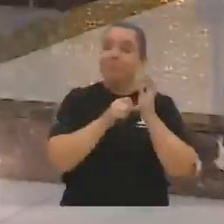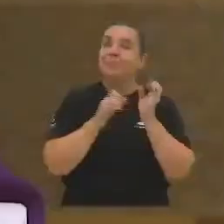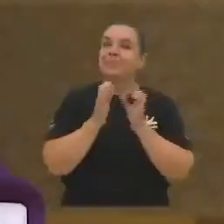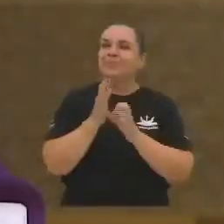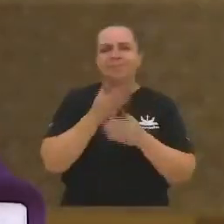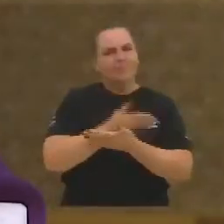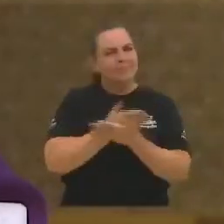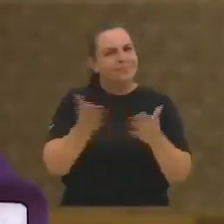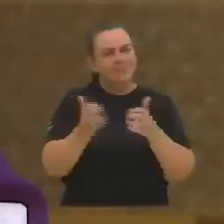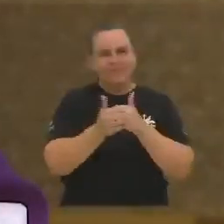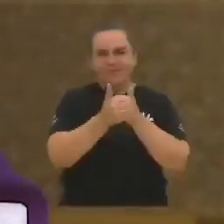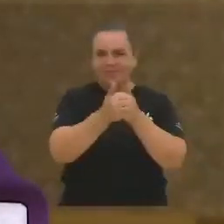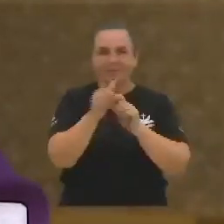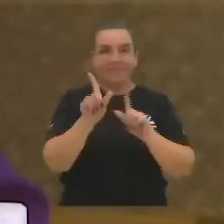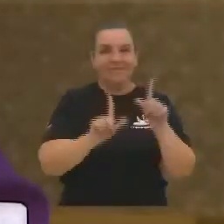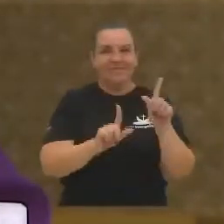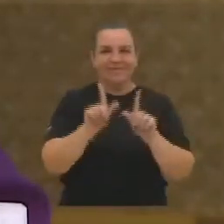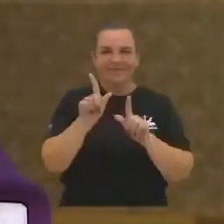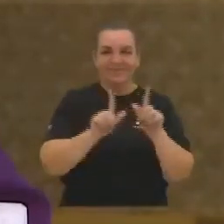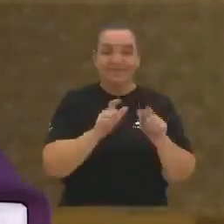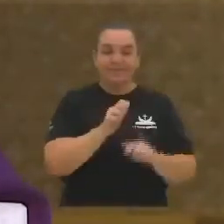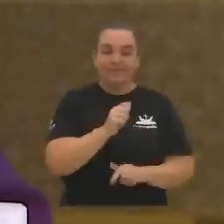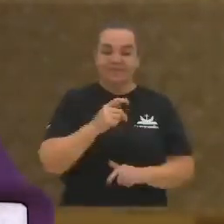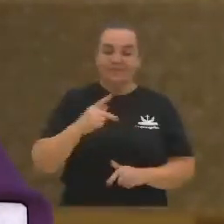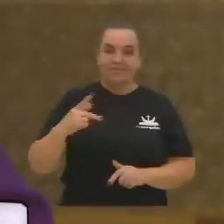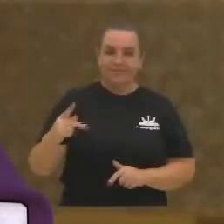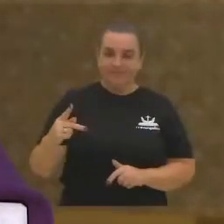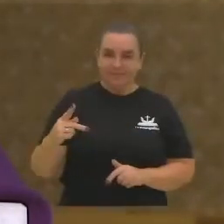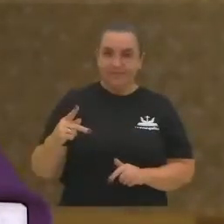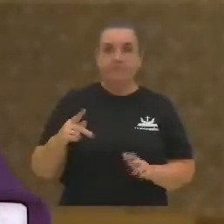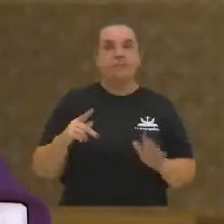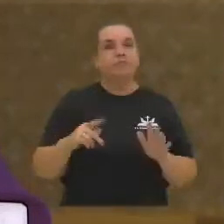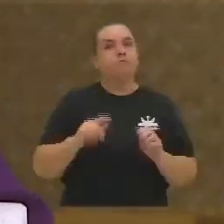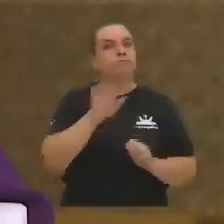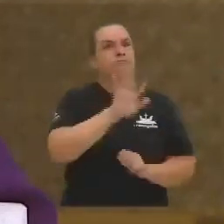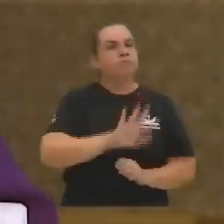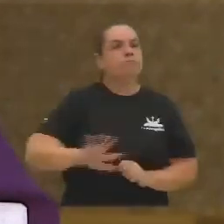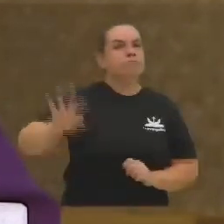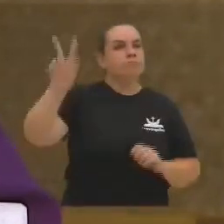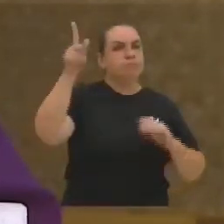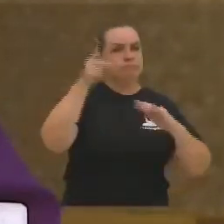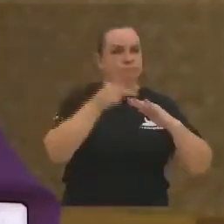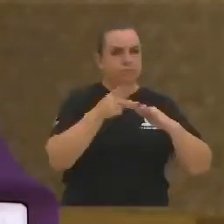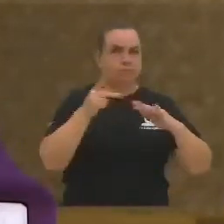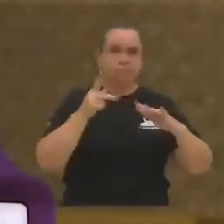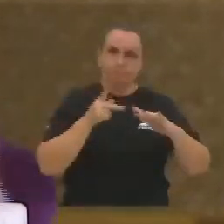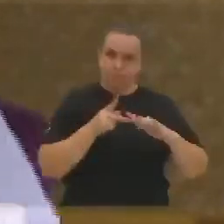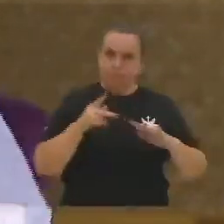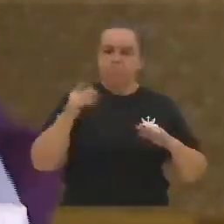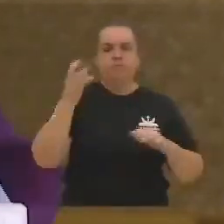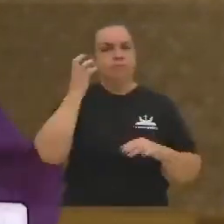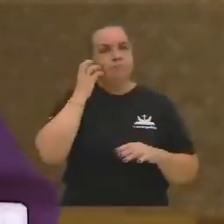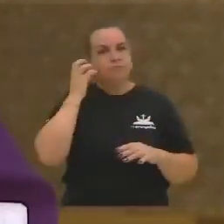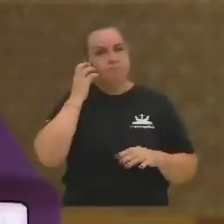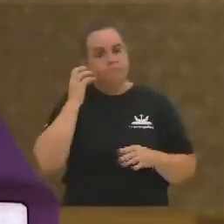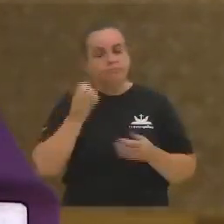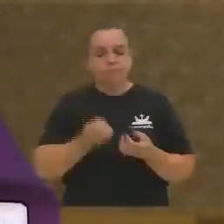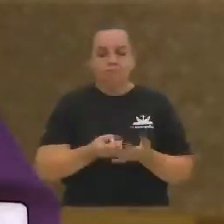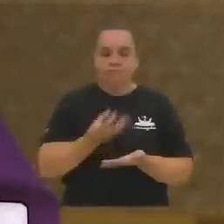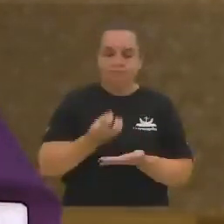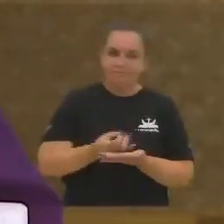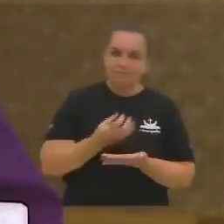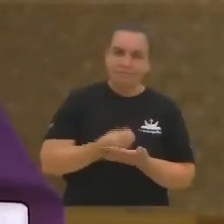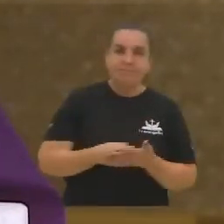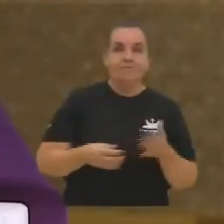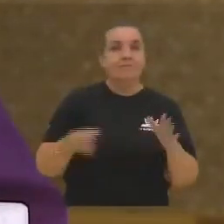nos acompanham pela TV, aplicativo, redes sociais, Rádio Evangelizar, Rádios Irmãs